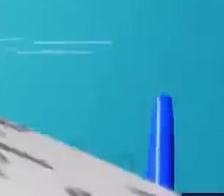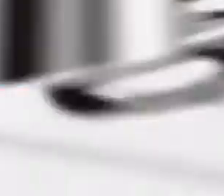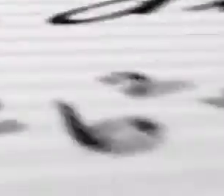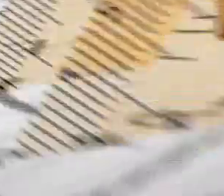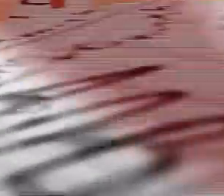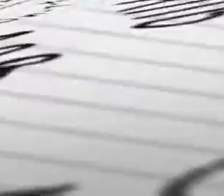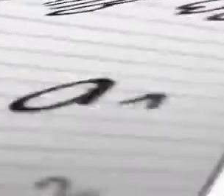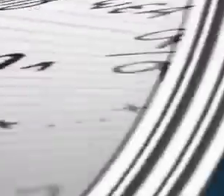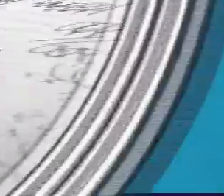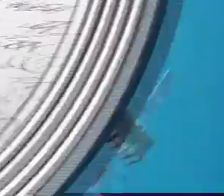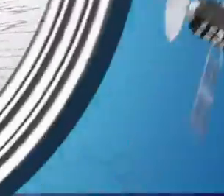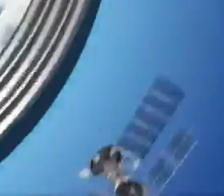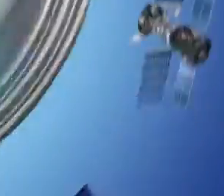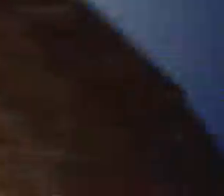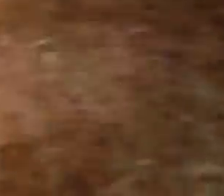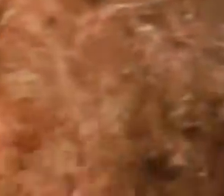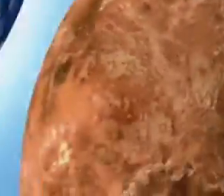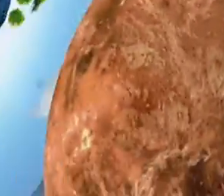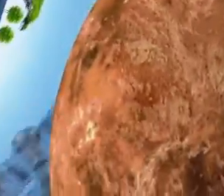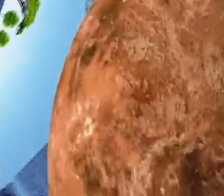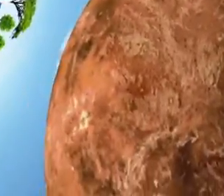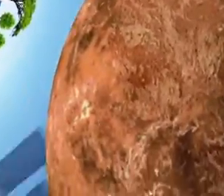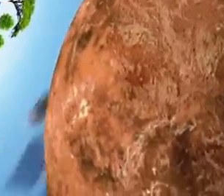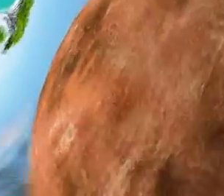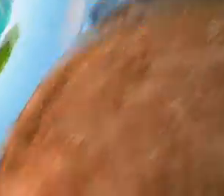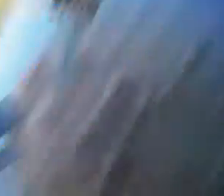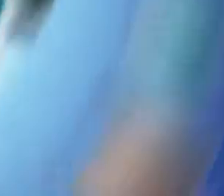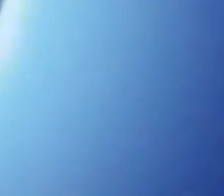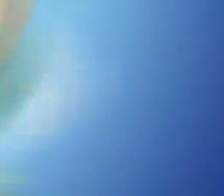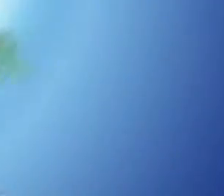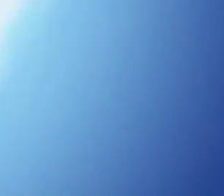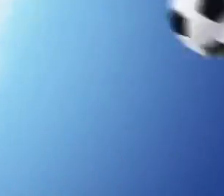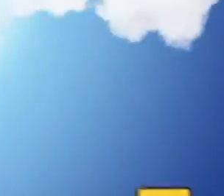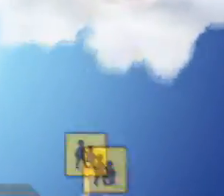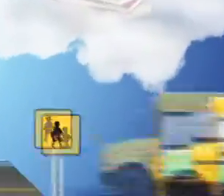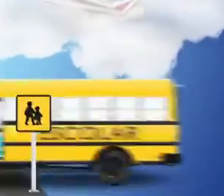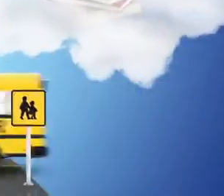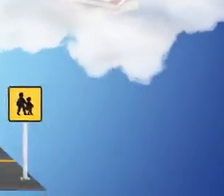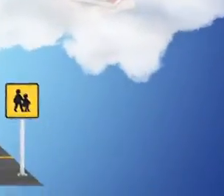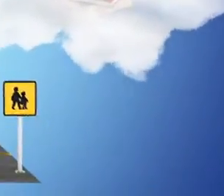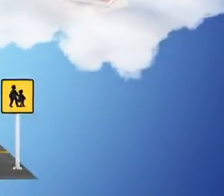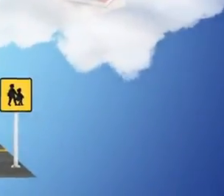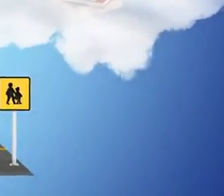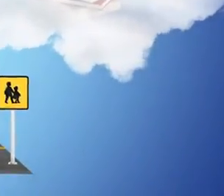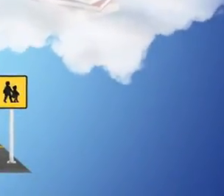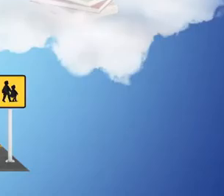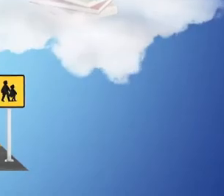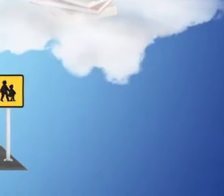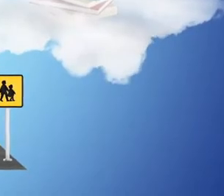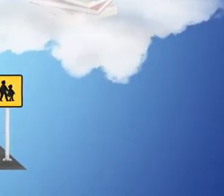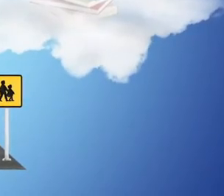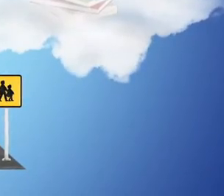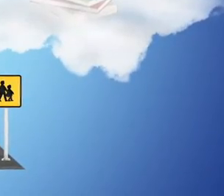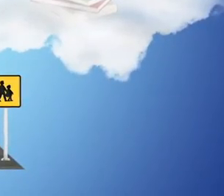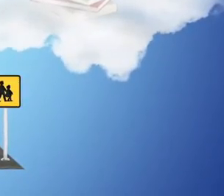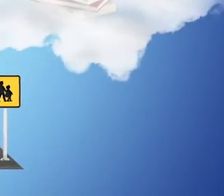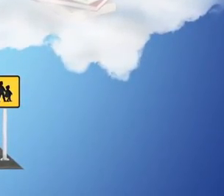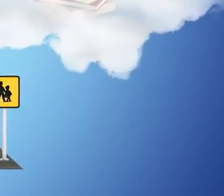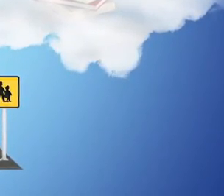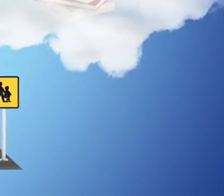Fiquem com Deus e um